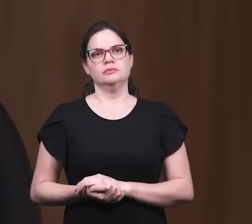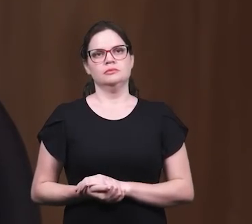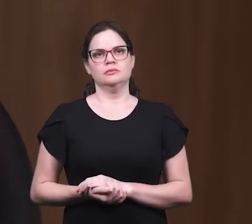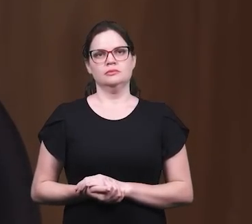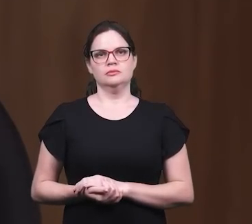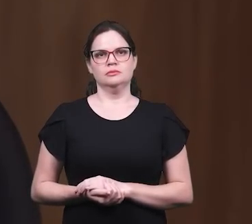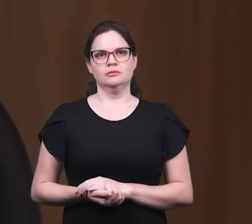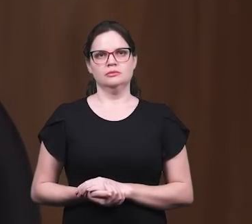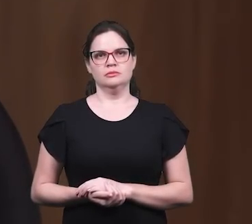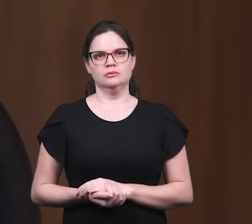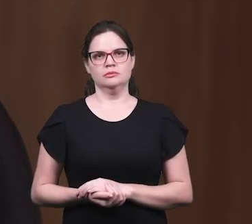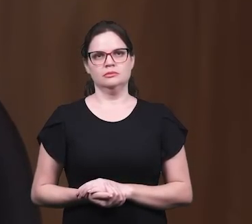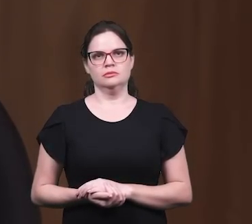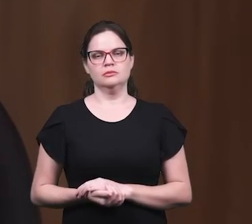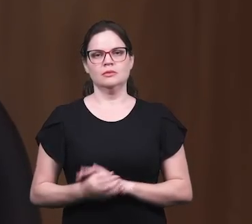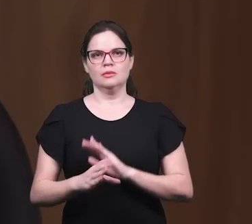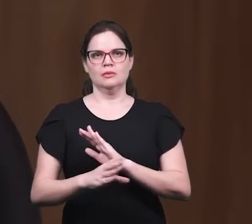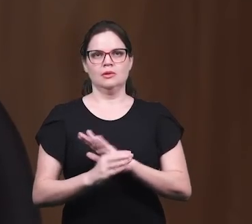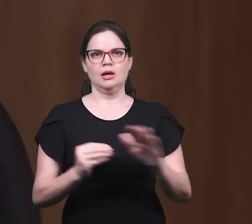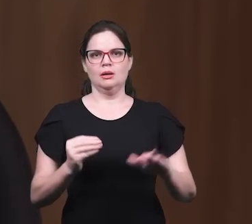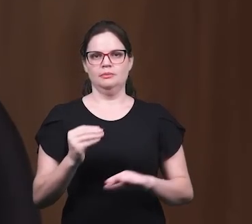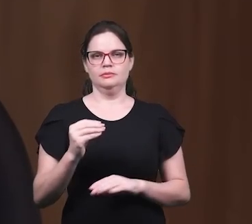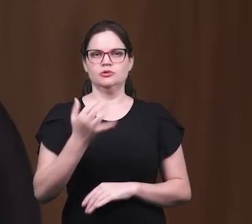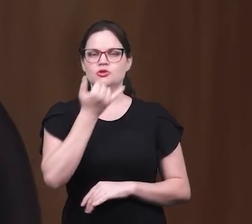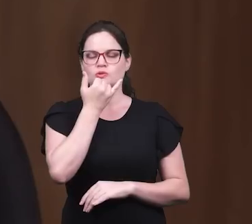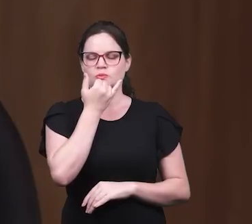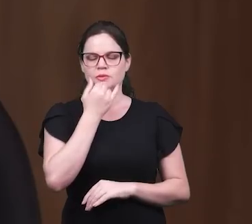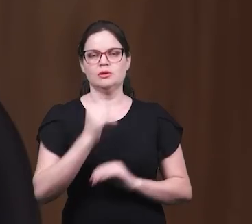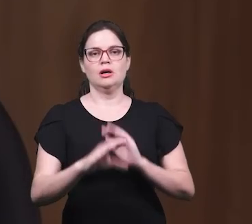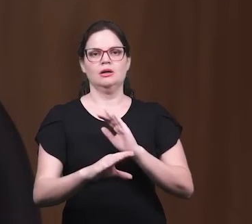Tessalonicenses, no capítulo